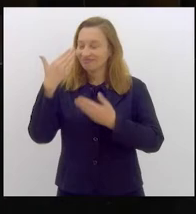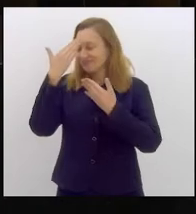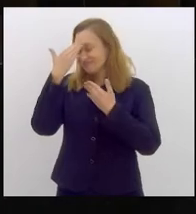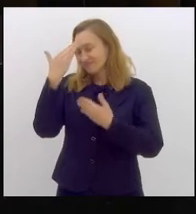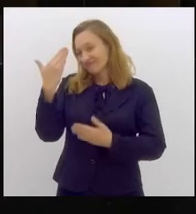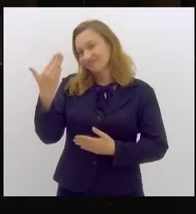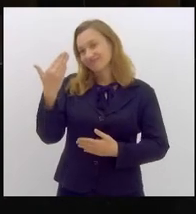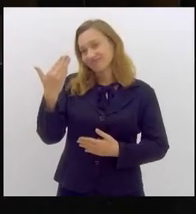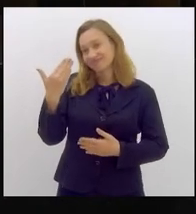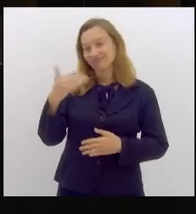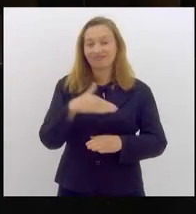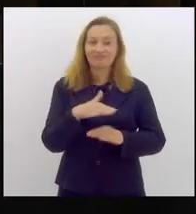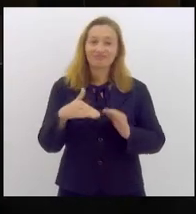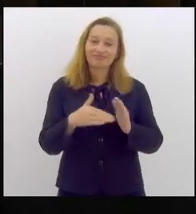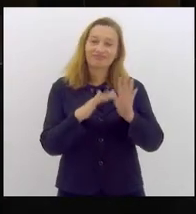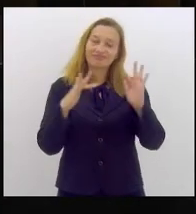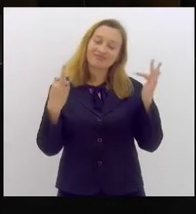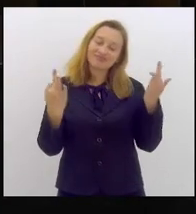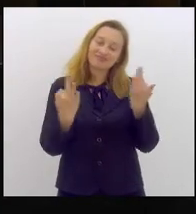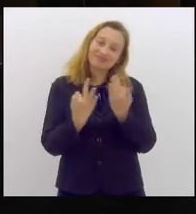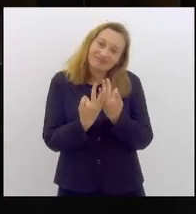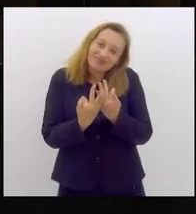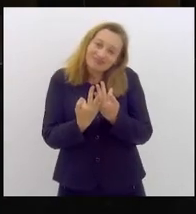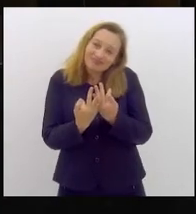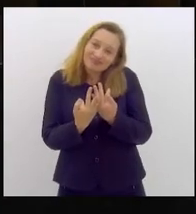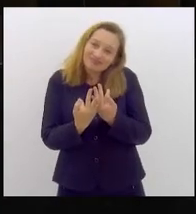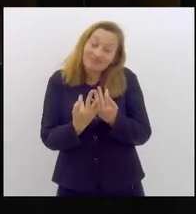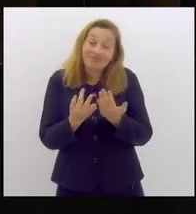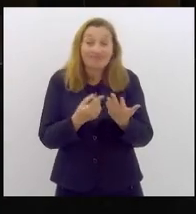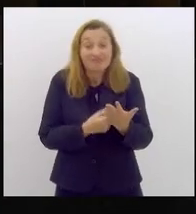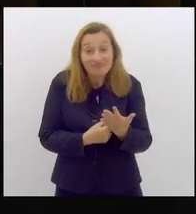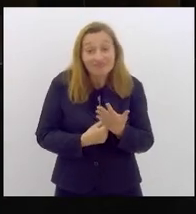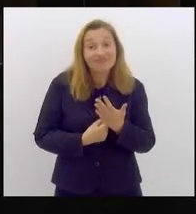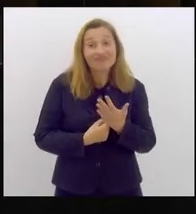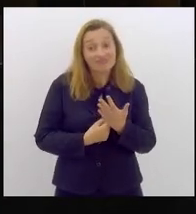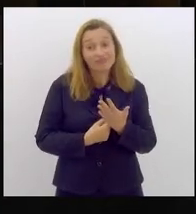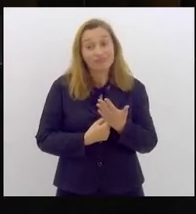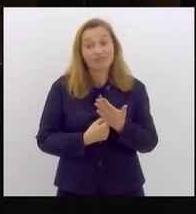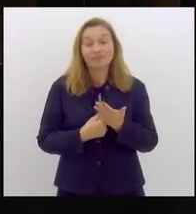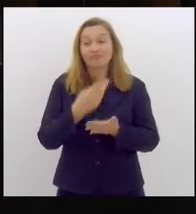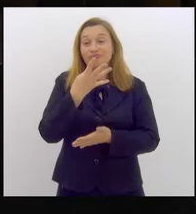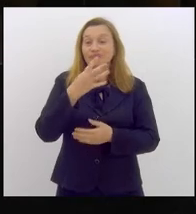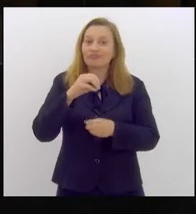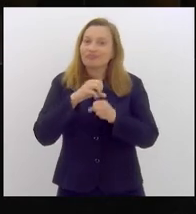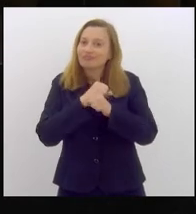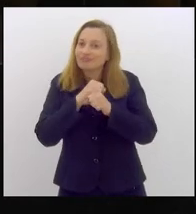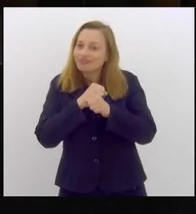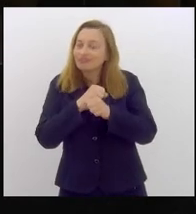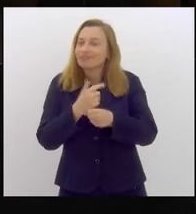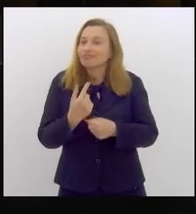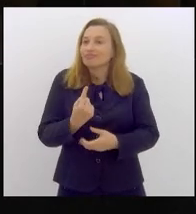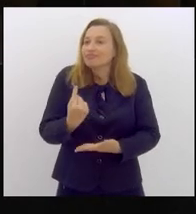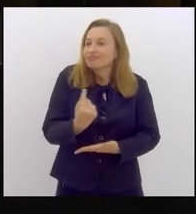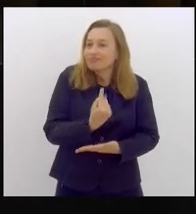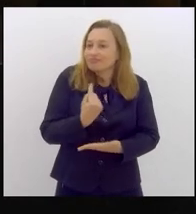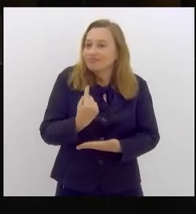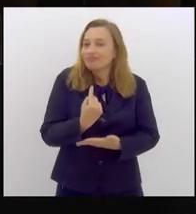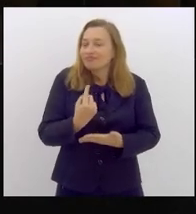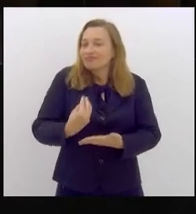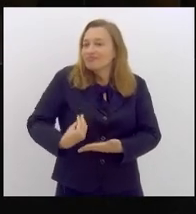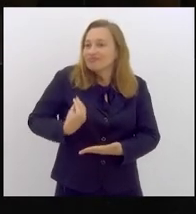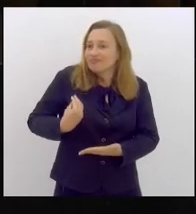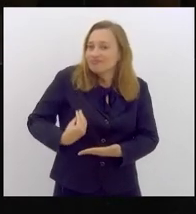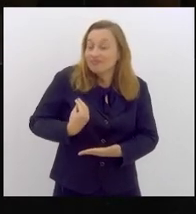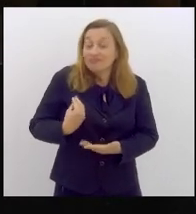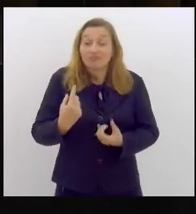agradecer a toda a minha família que tem contribuído aí durante esses 40 anos para a nossa